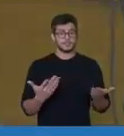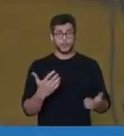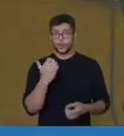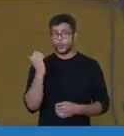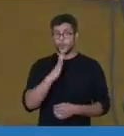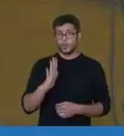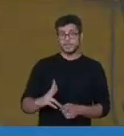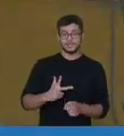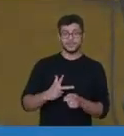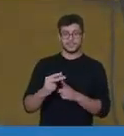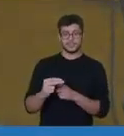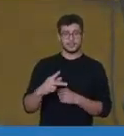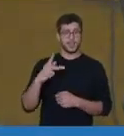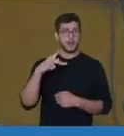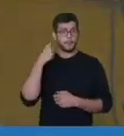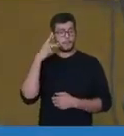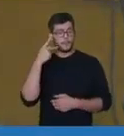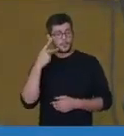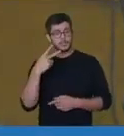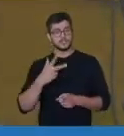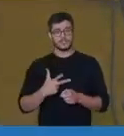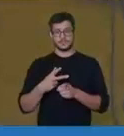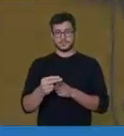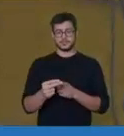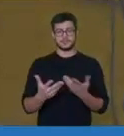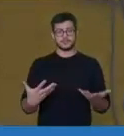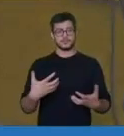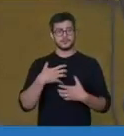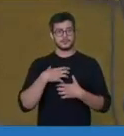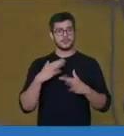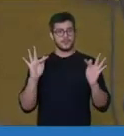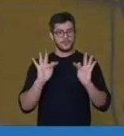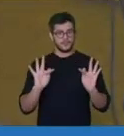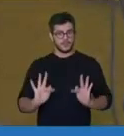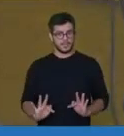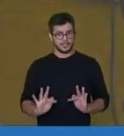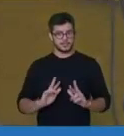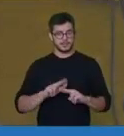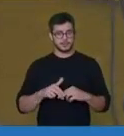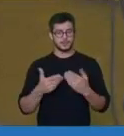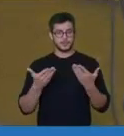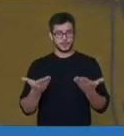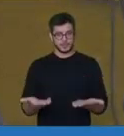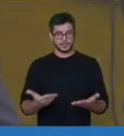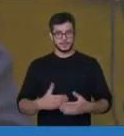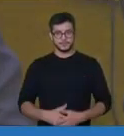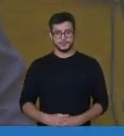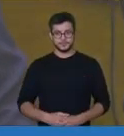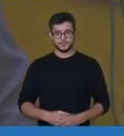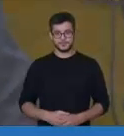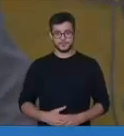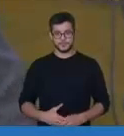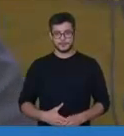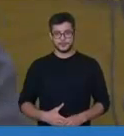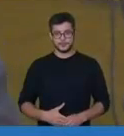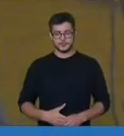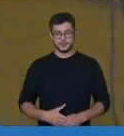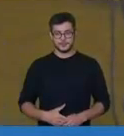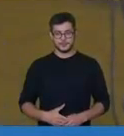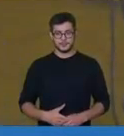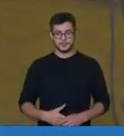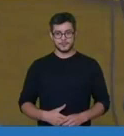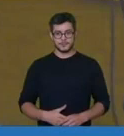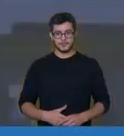né? A política pública venceu e nós somos muito felizes e reconhecemos esse esforço de todos que contribuíram para chegarmos a essa síntese qualificada no dia de